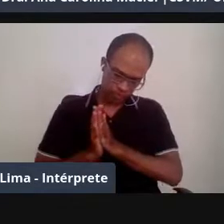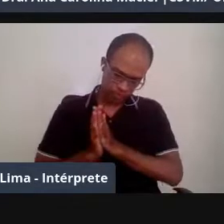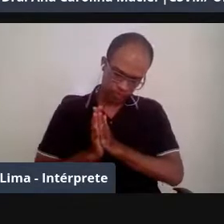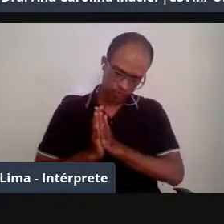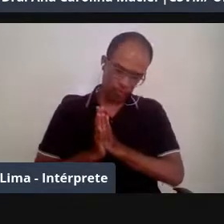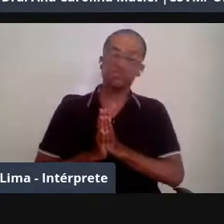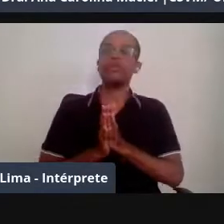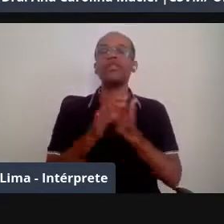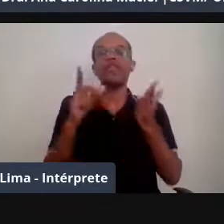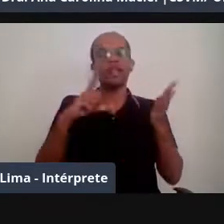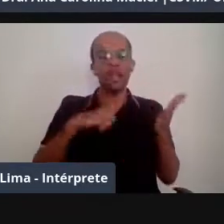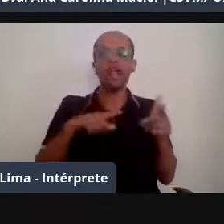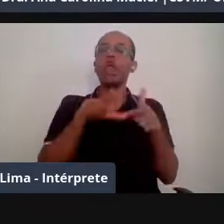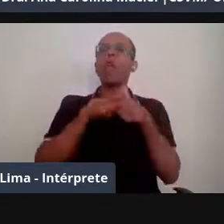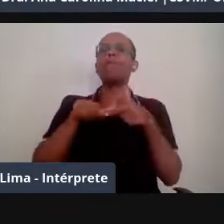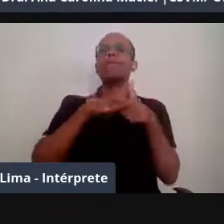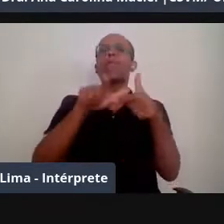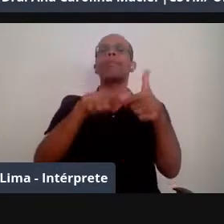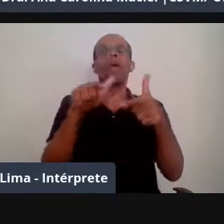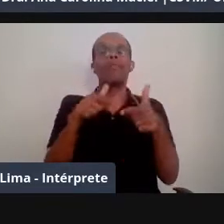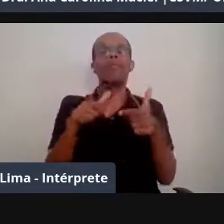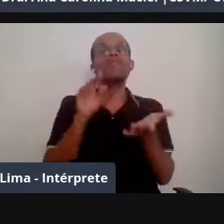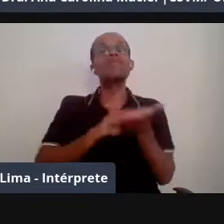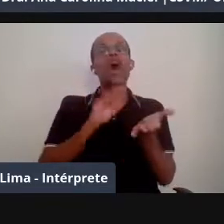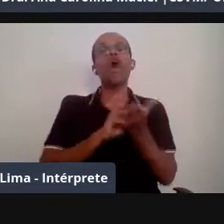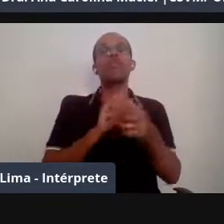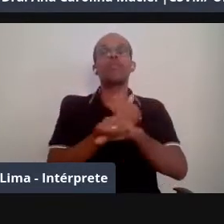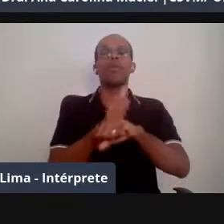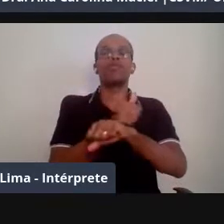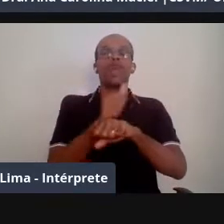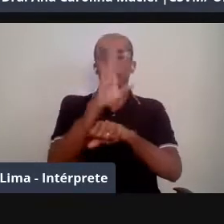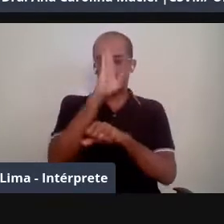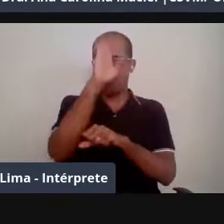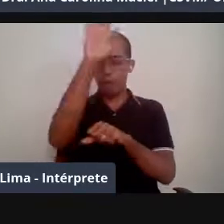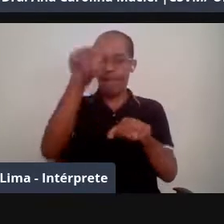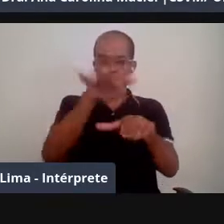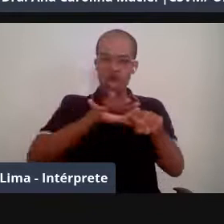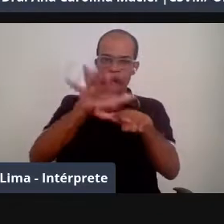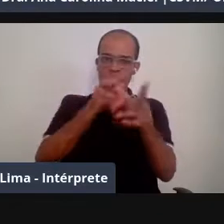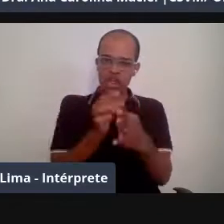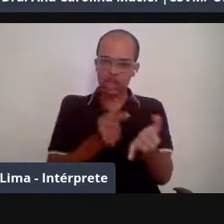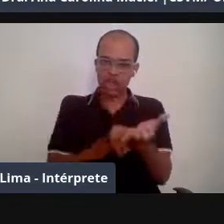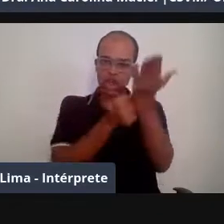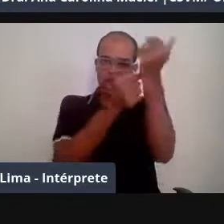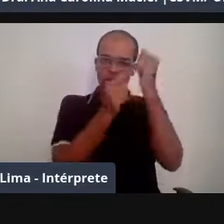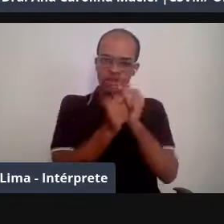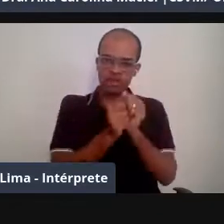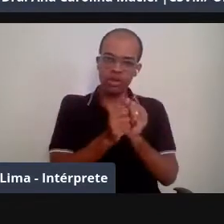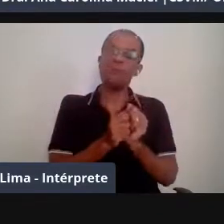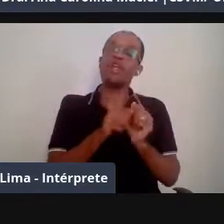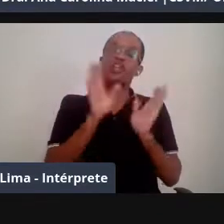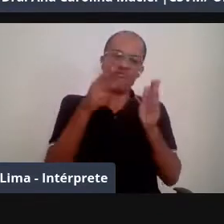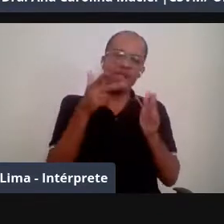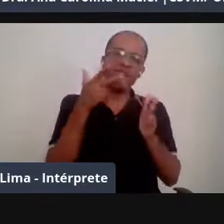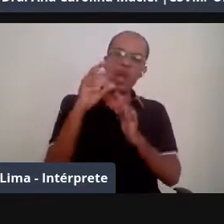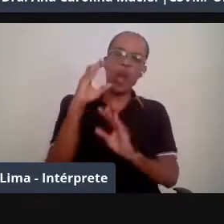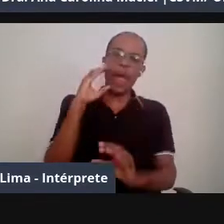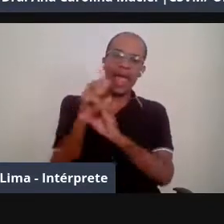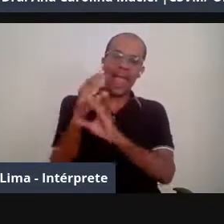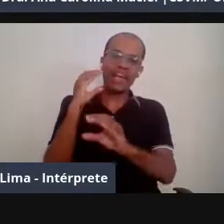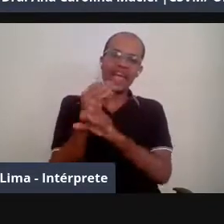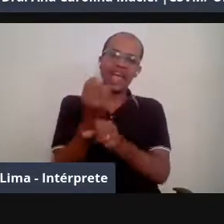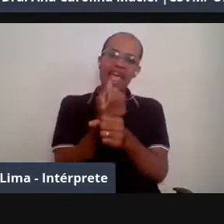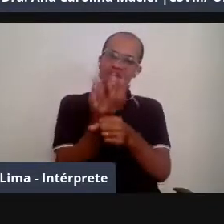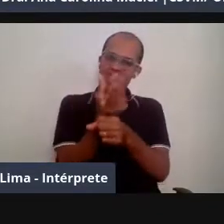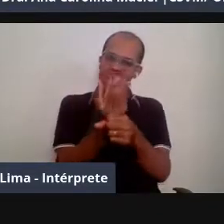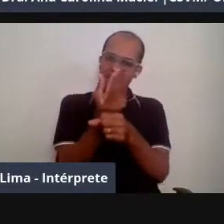é um grande déficit de profissionais, áreas de tecnologia, especialmente. Camila citou os engenheiros de petróleo